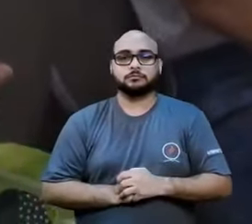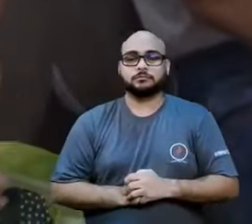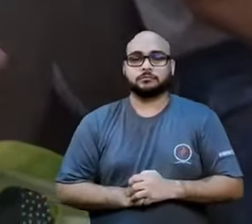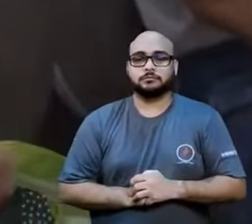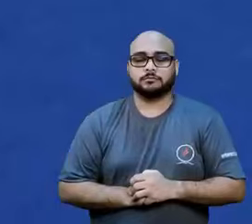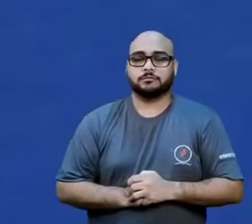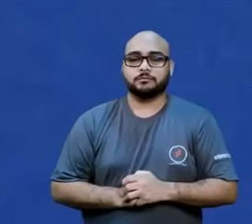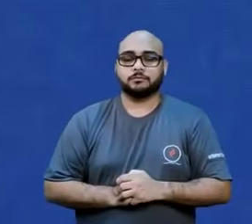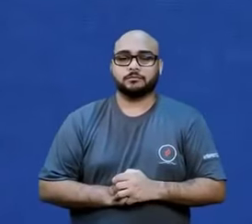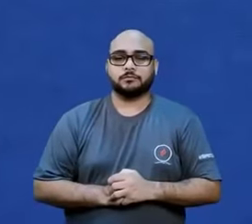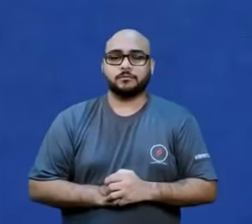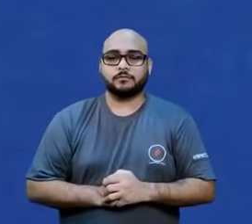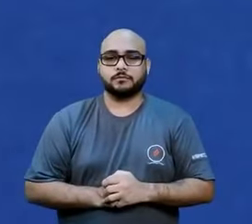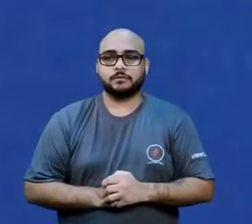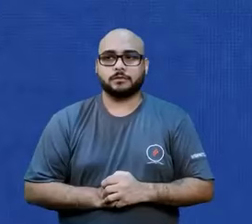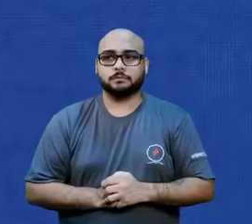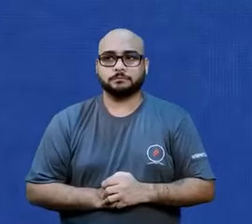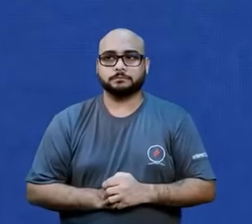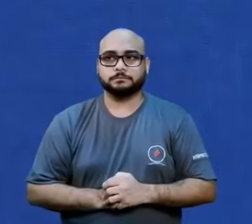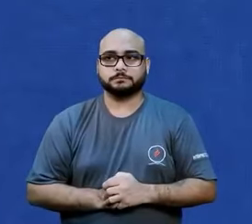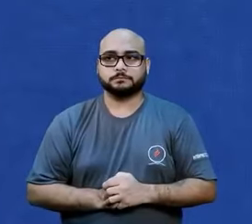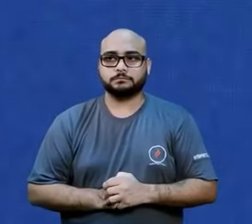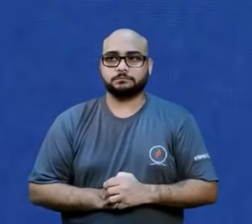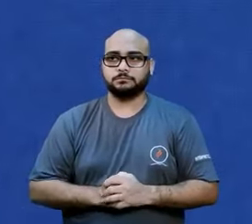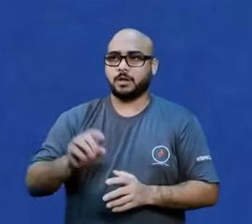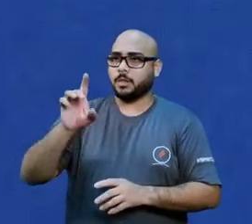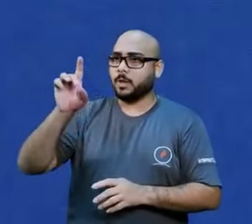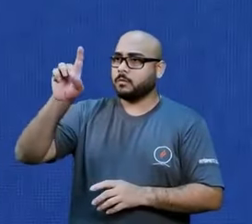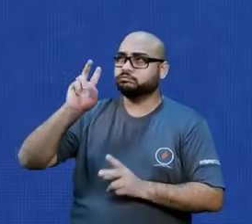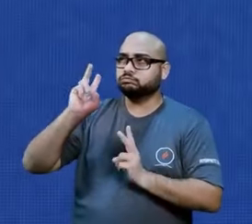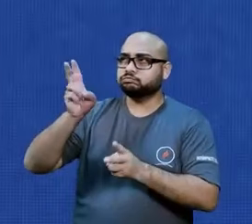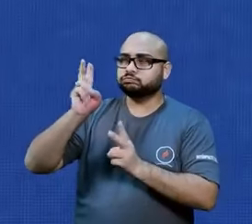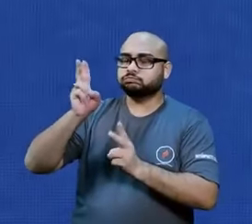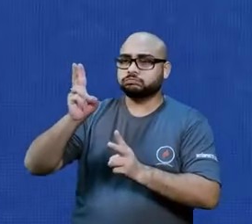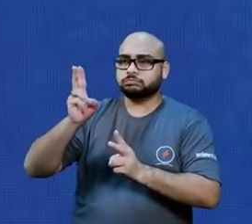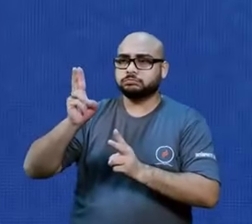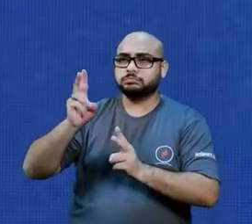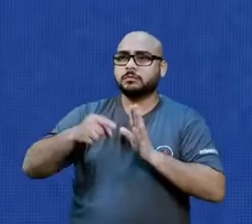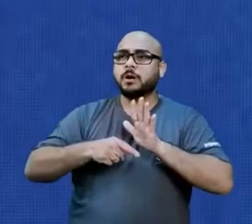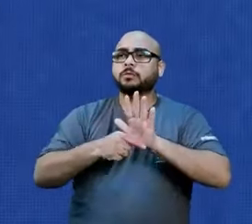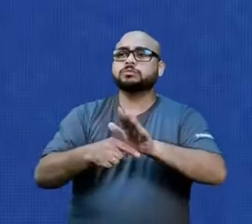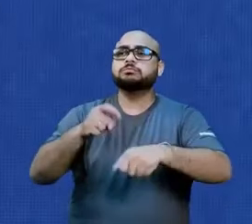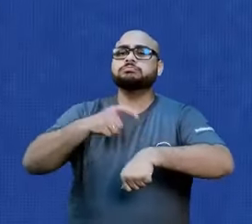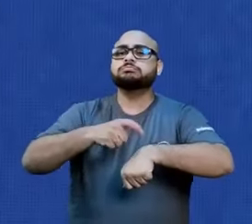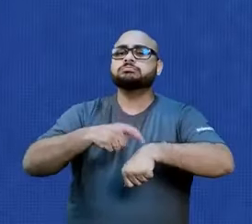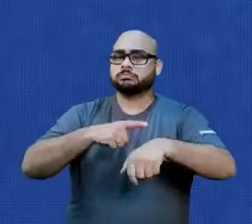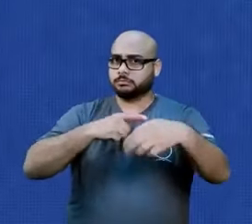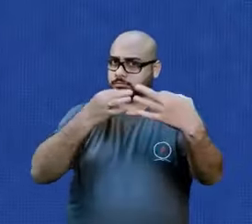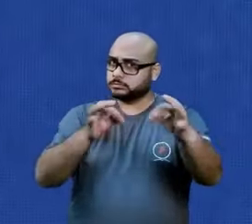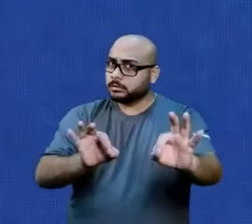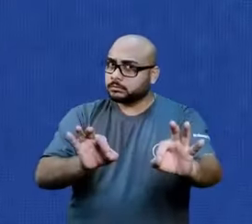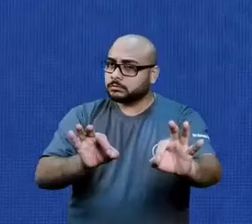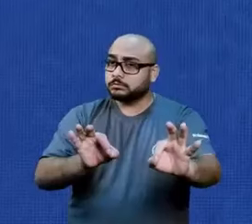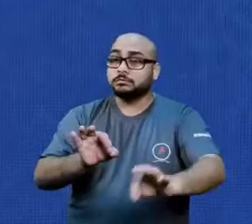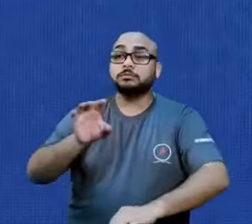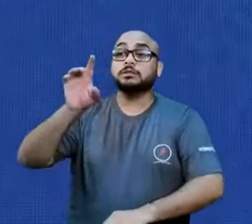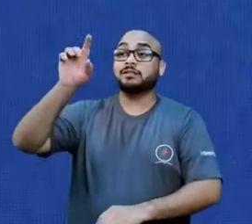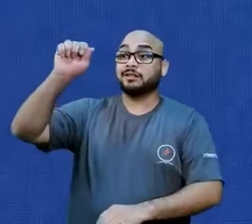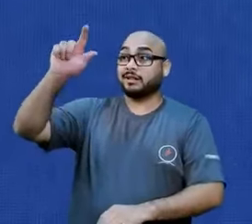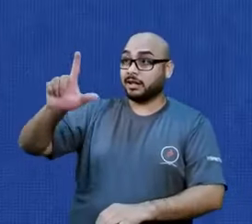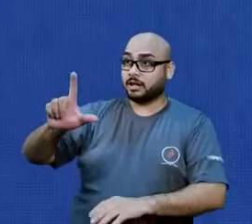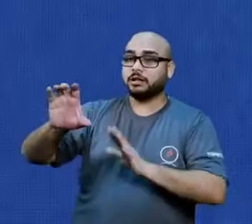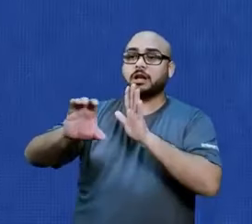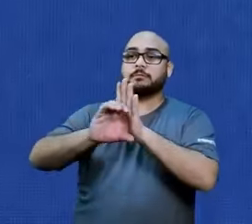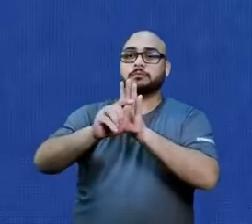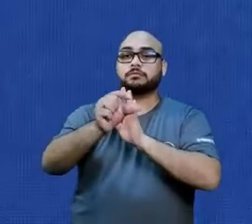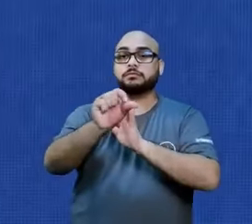favor Deus sempre chega na hora certa é modo de agir em Gálatas 4:4 diz que vindo